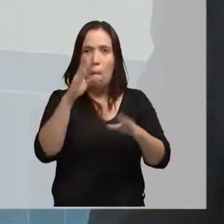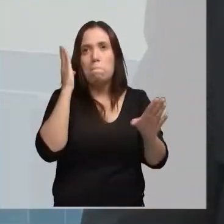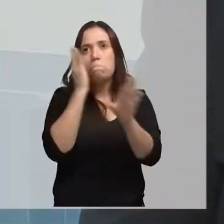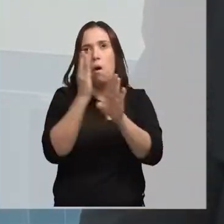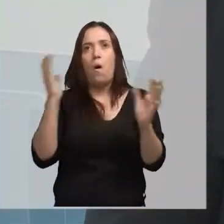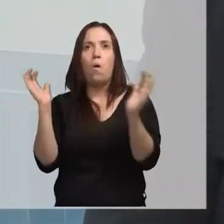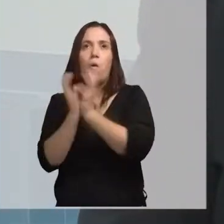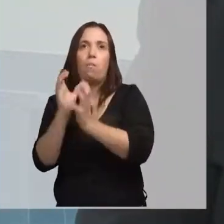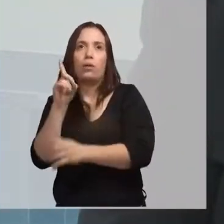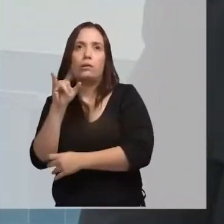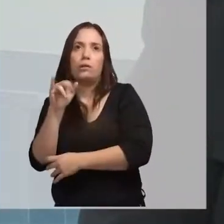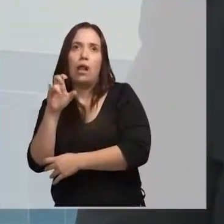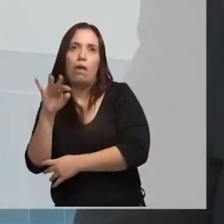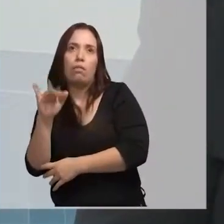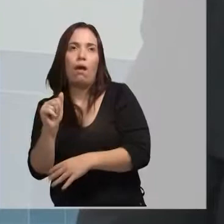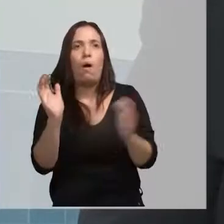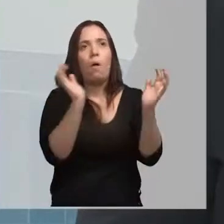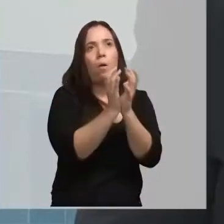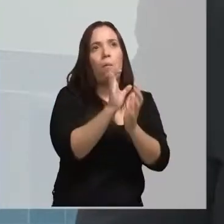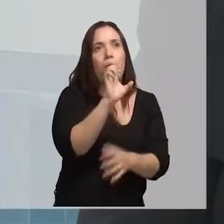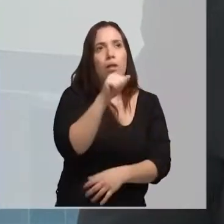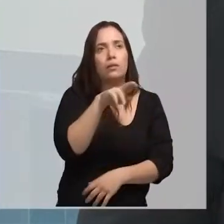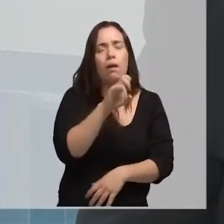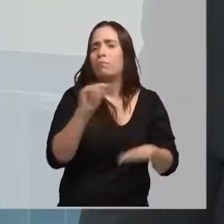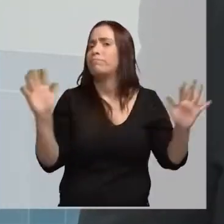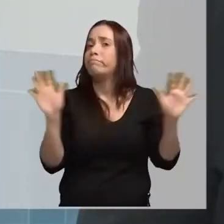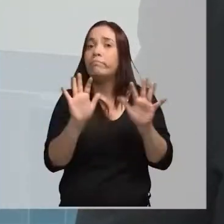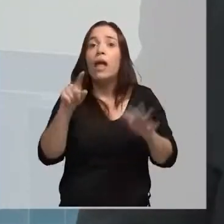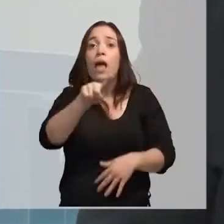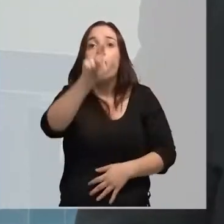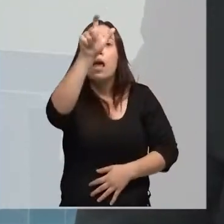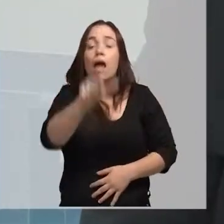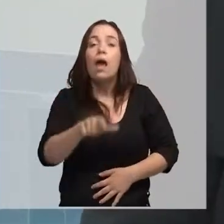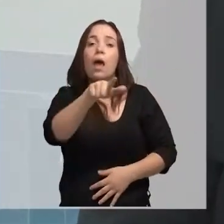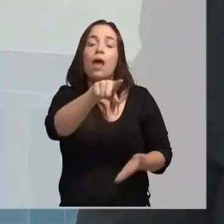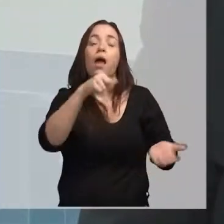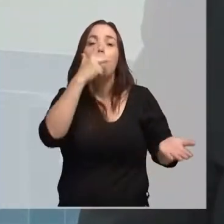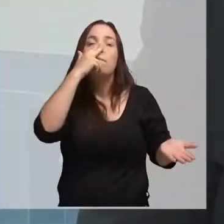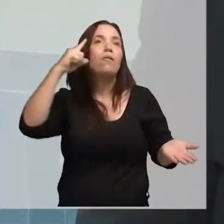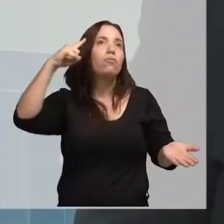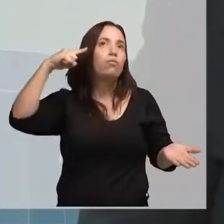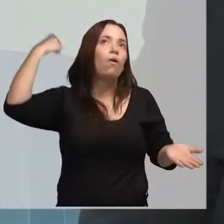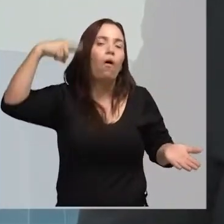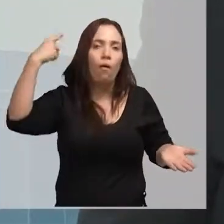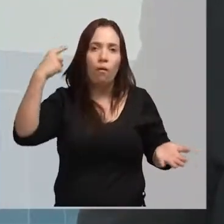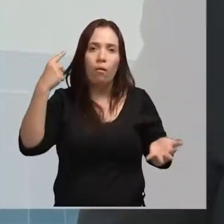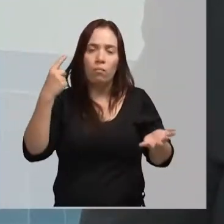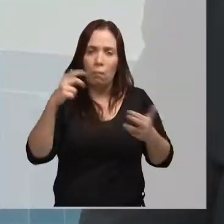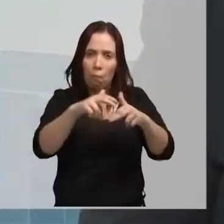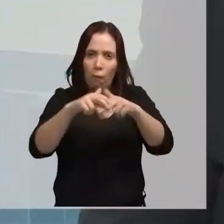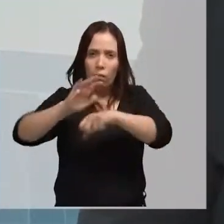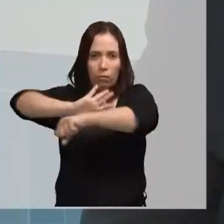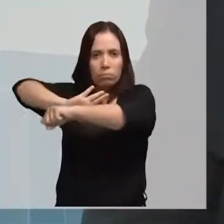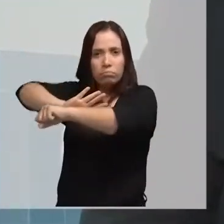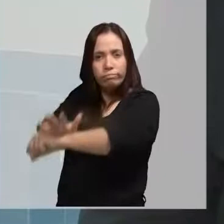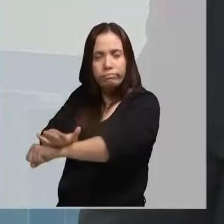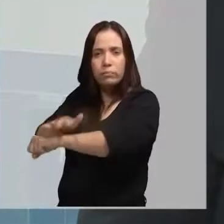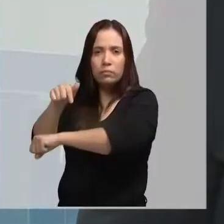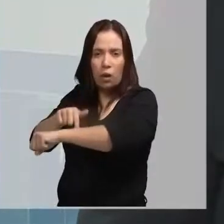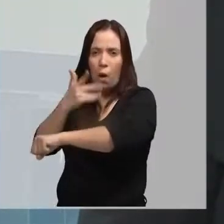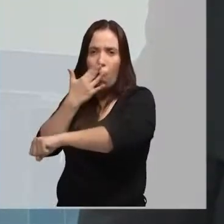Ele é um racista, ele é um louco que quer definir uma pessoa pela cor da pele dela. Ele é um imbecil que define uma pessoa pela cor da pele dela. Ele